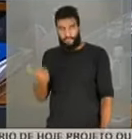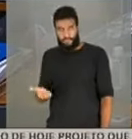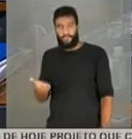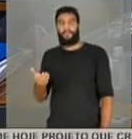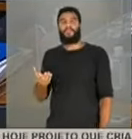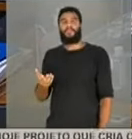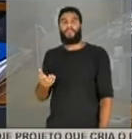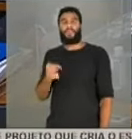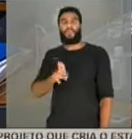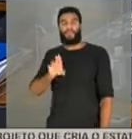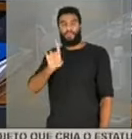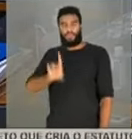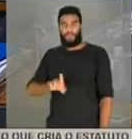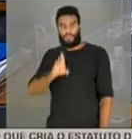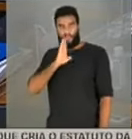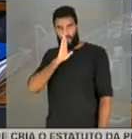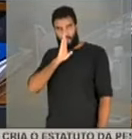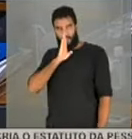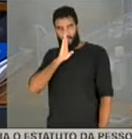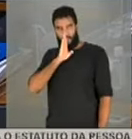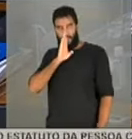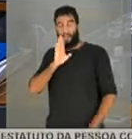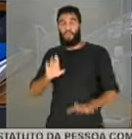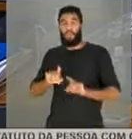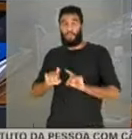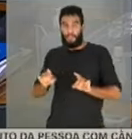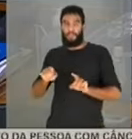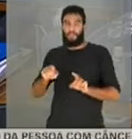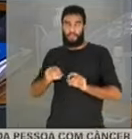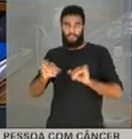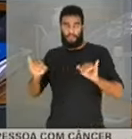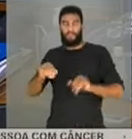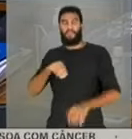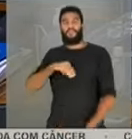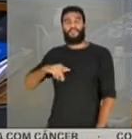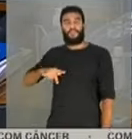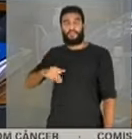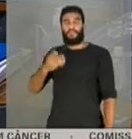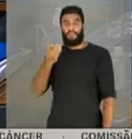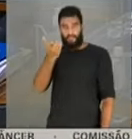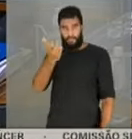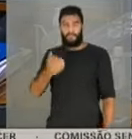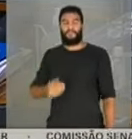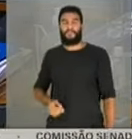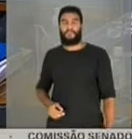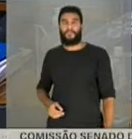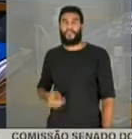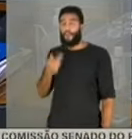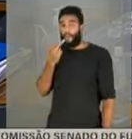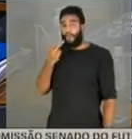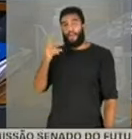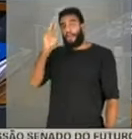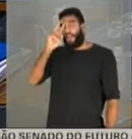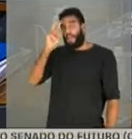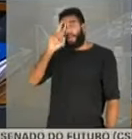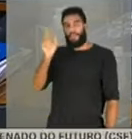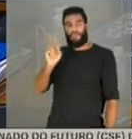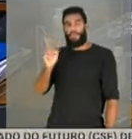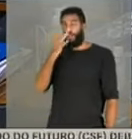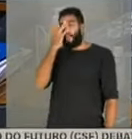utiliza o direito ao silêncio, no depoimento ao Ministério Público, Vossa Senhoria diz que não lembra